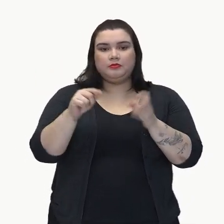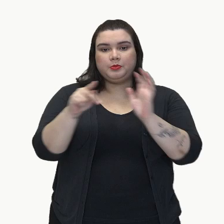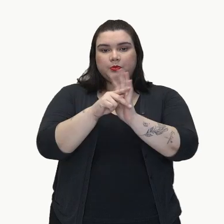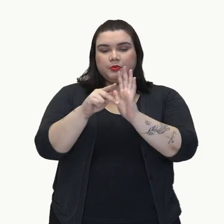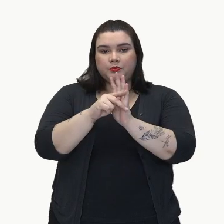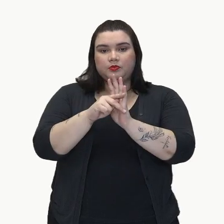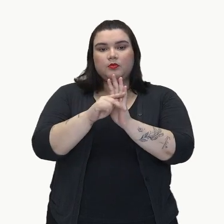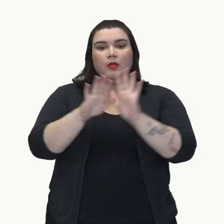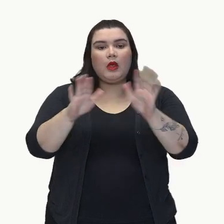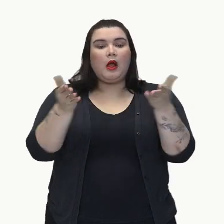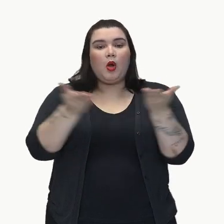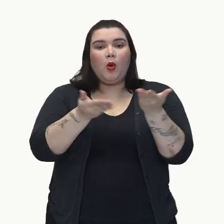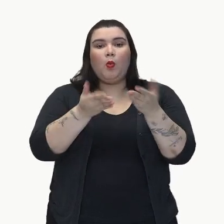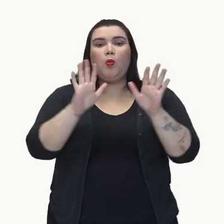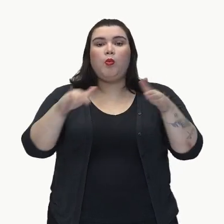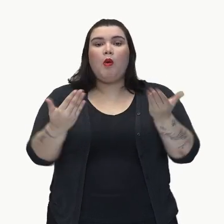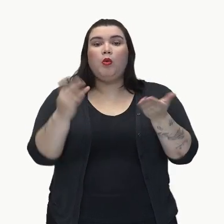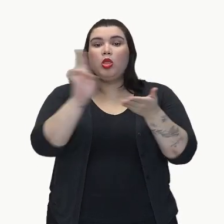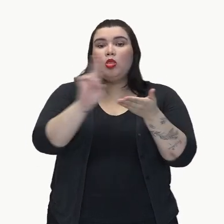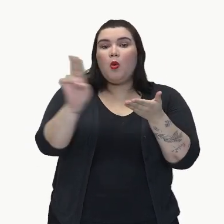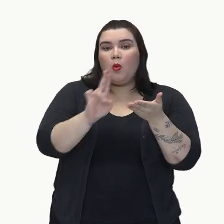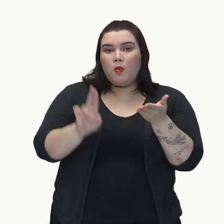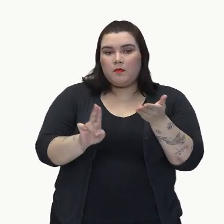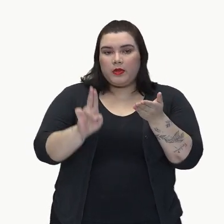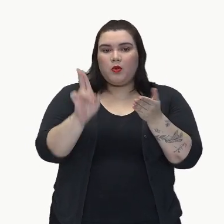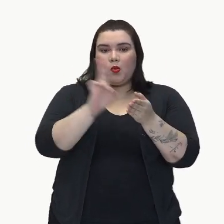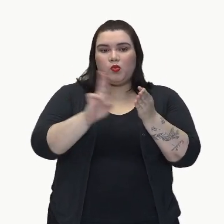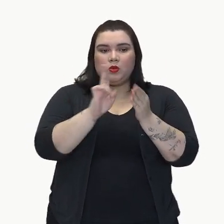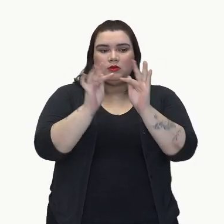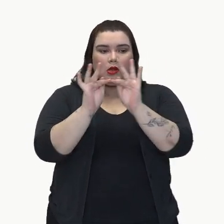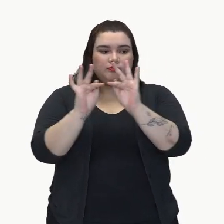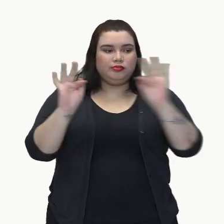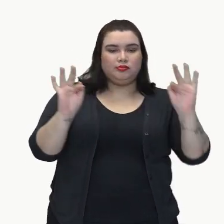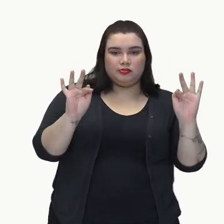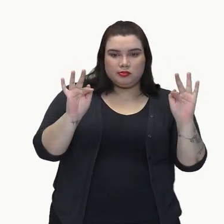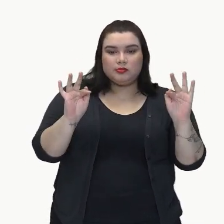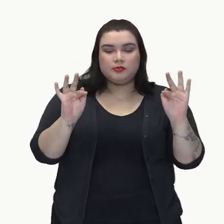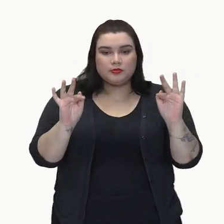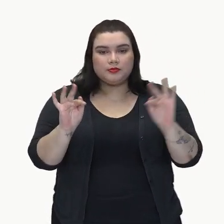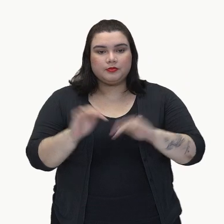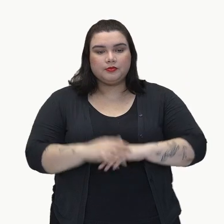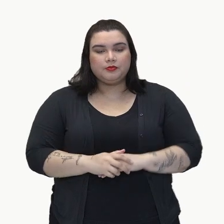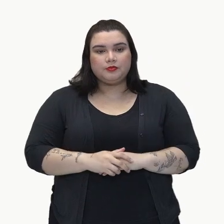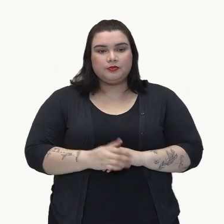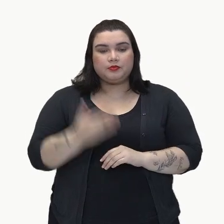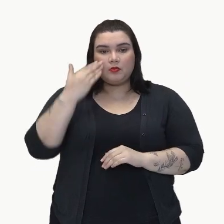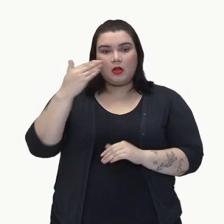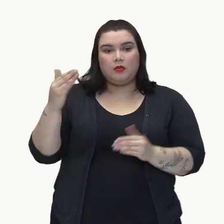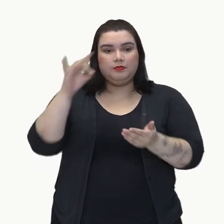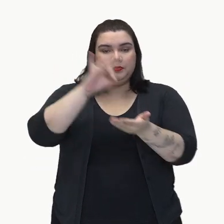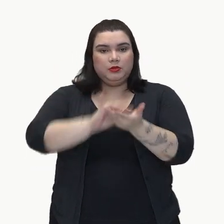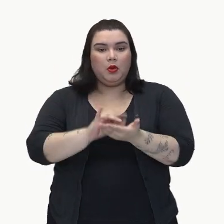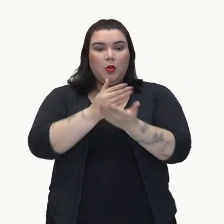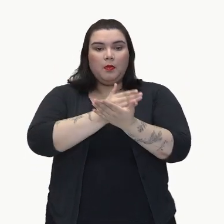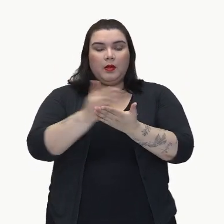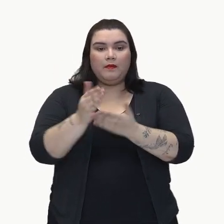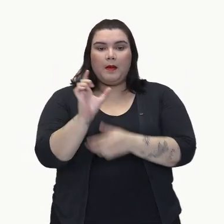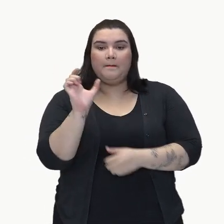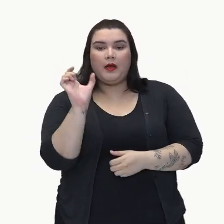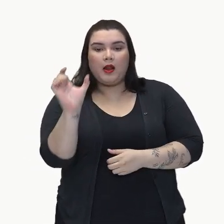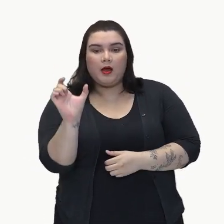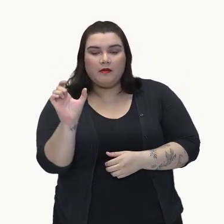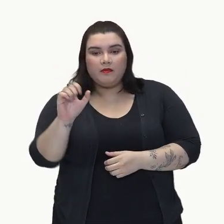vamos ver a nomenclatura dos ácidos. Essa é a nomenclatura oficial, sempre começa com a